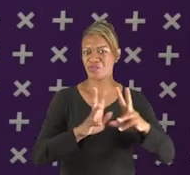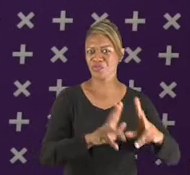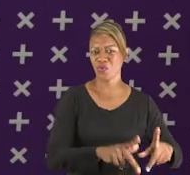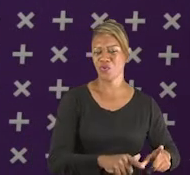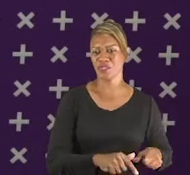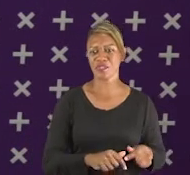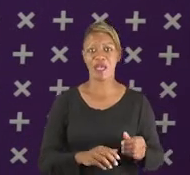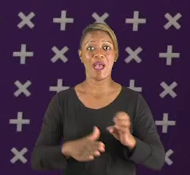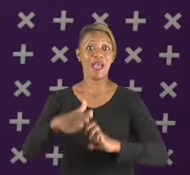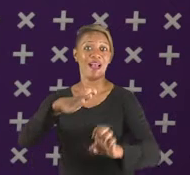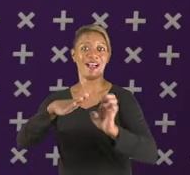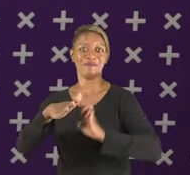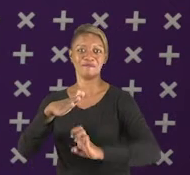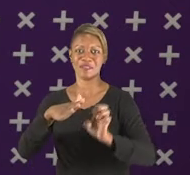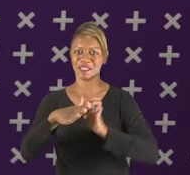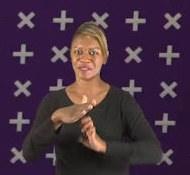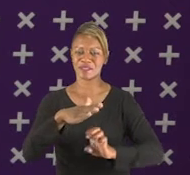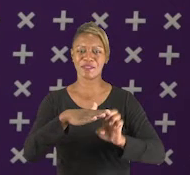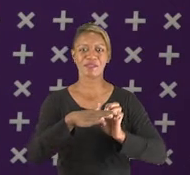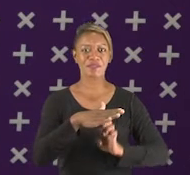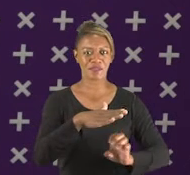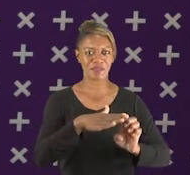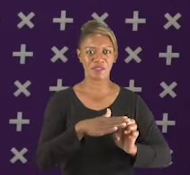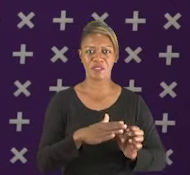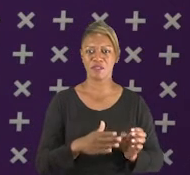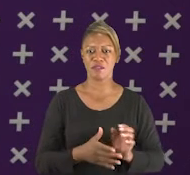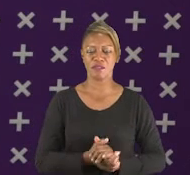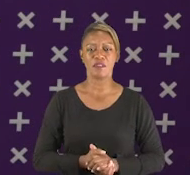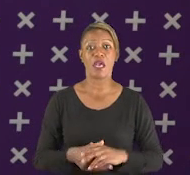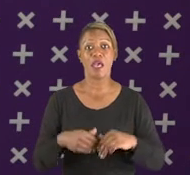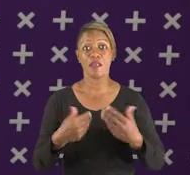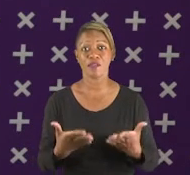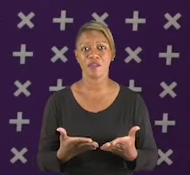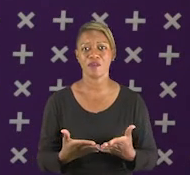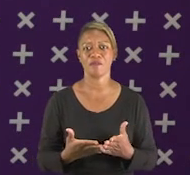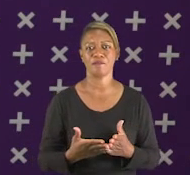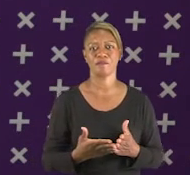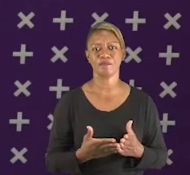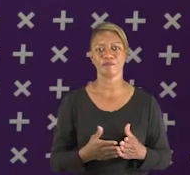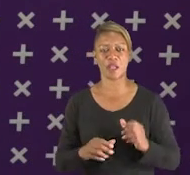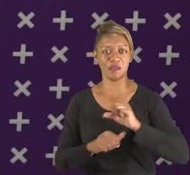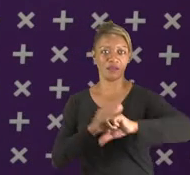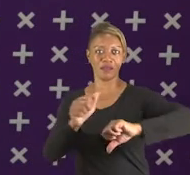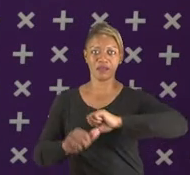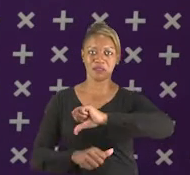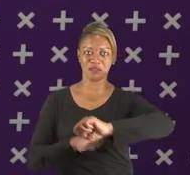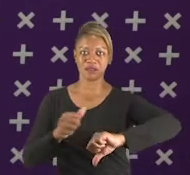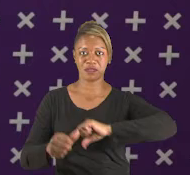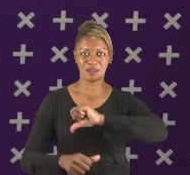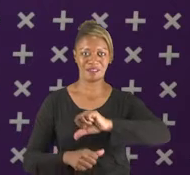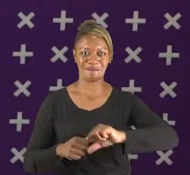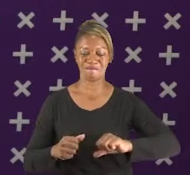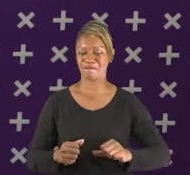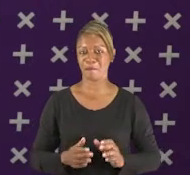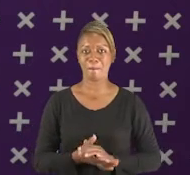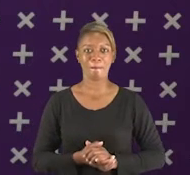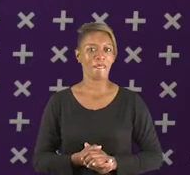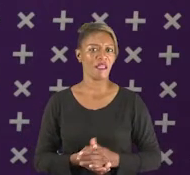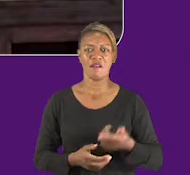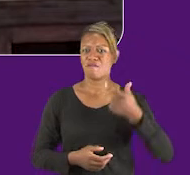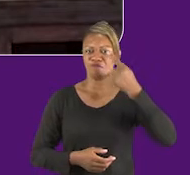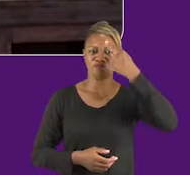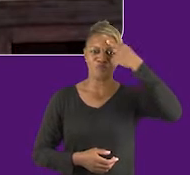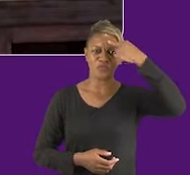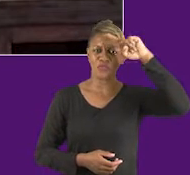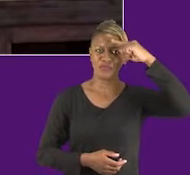corporativa um ambiente diverso Sem dúvida é aquele que traz o maior fomento à inovação né Fábio Sem dúvida